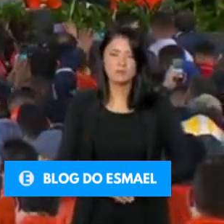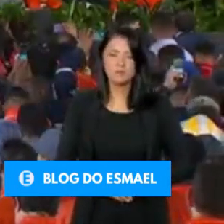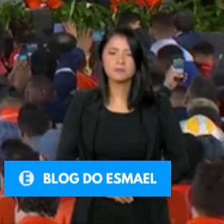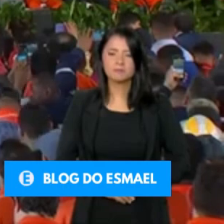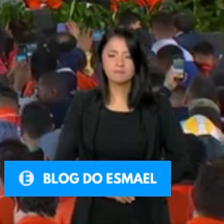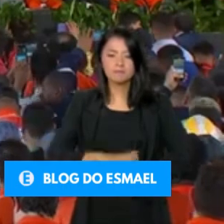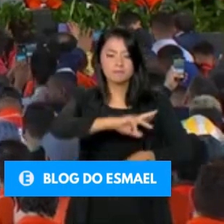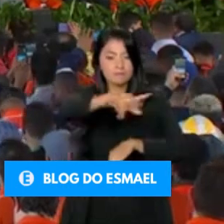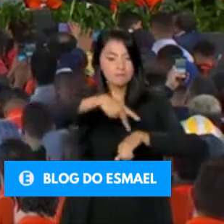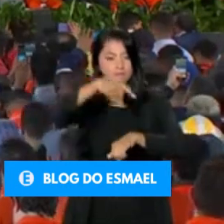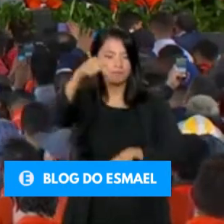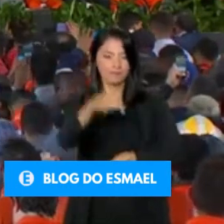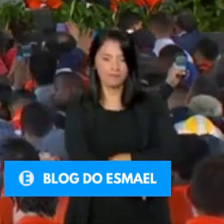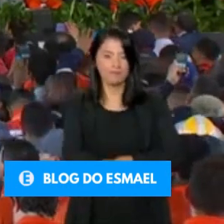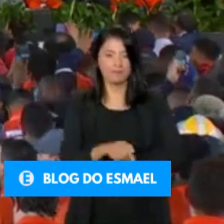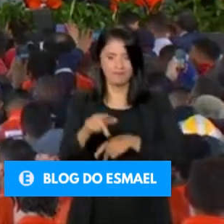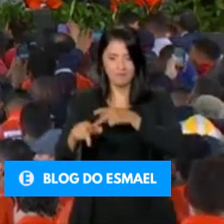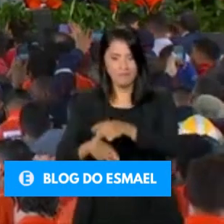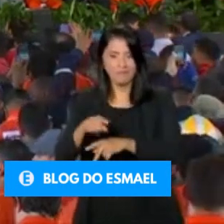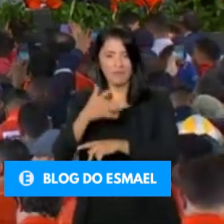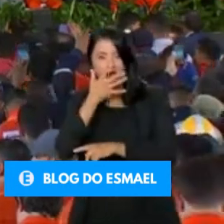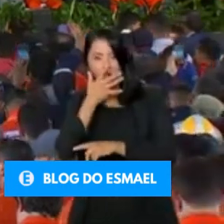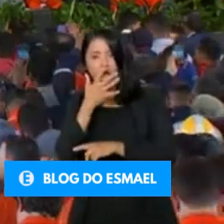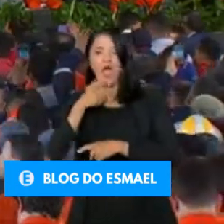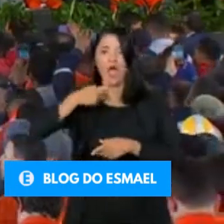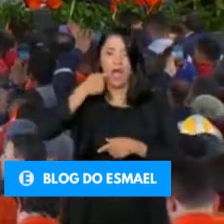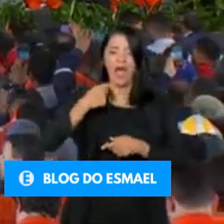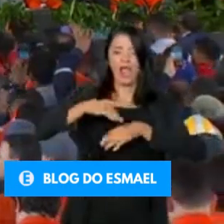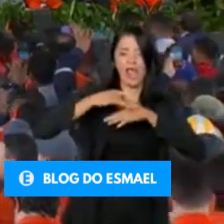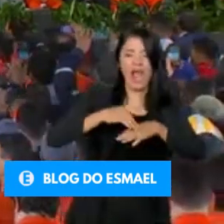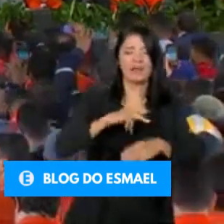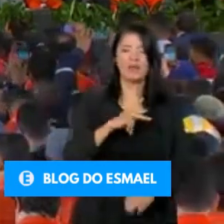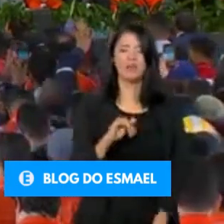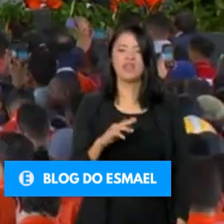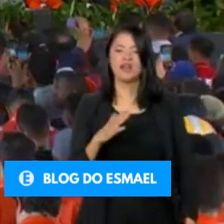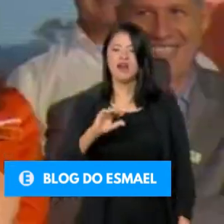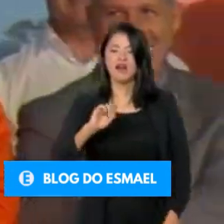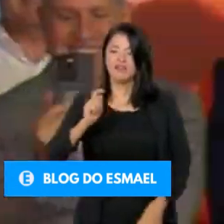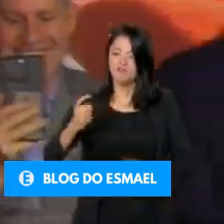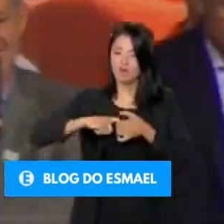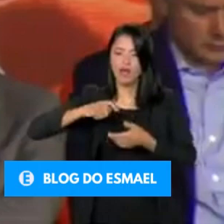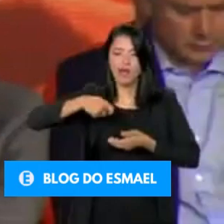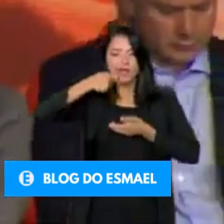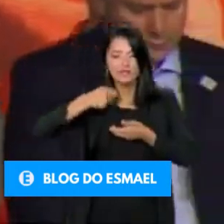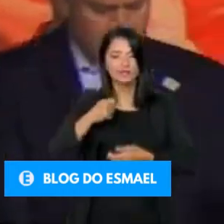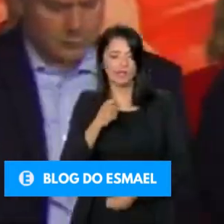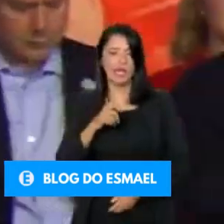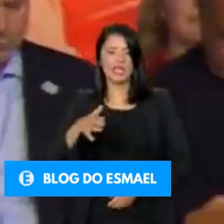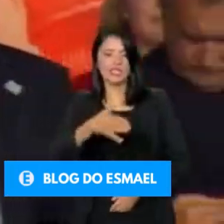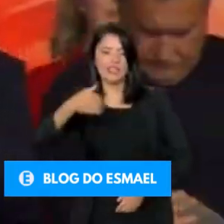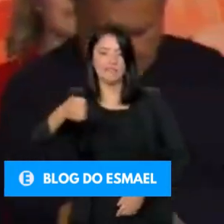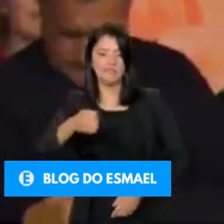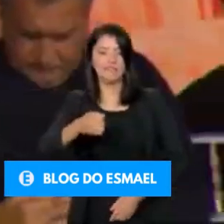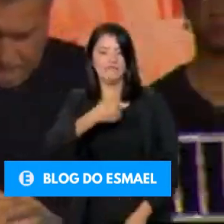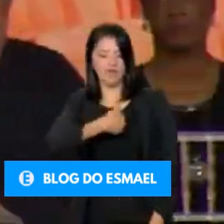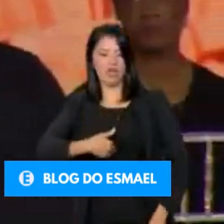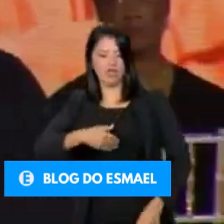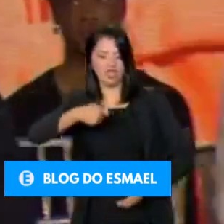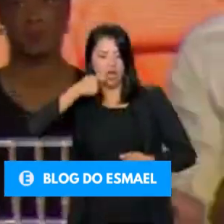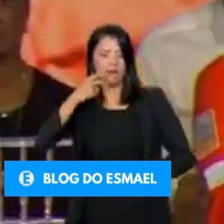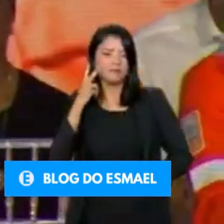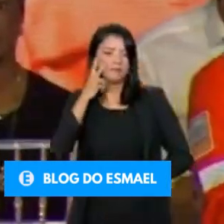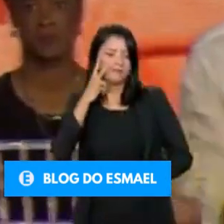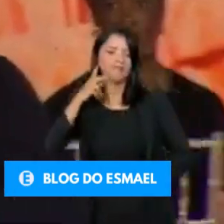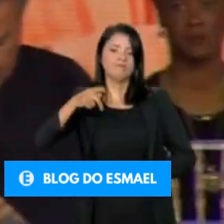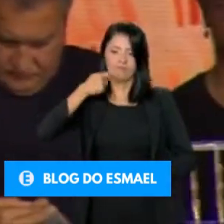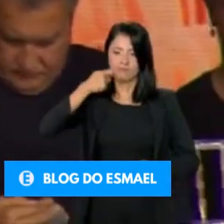Este país em que o povo está voltando a comer a picanha e a tomar cervejinha. Esse país que